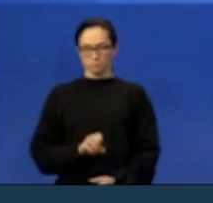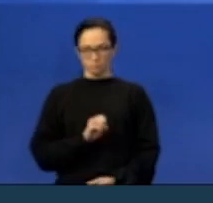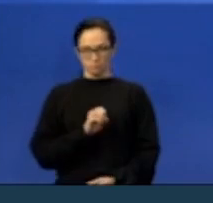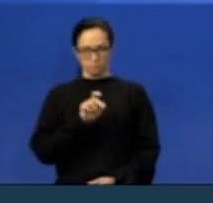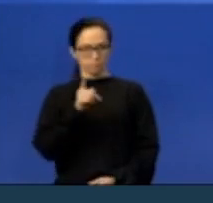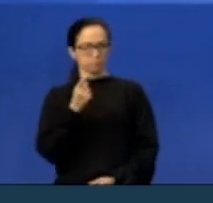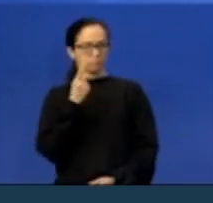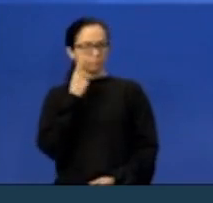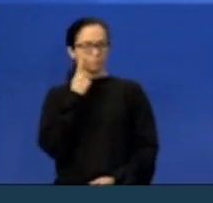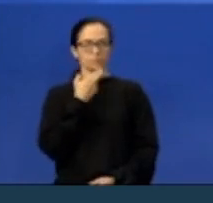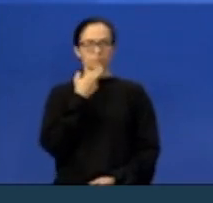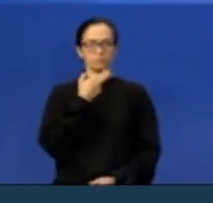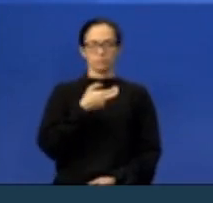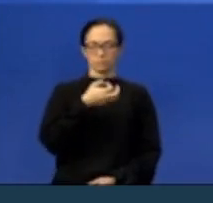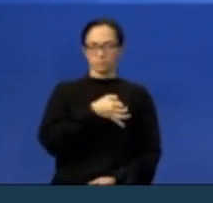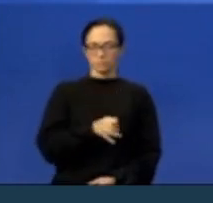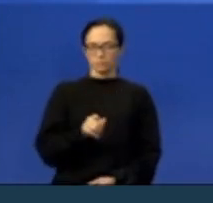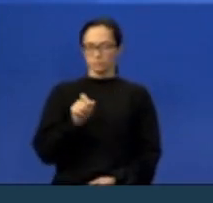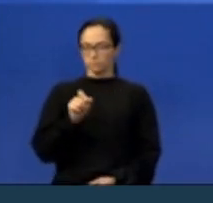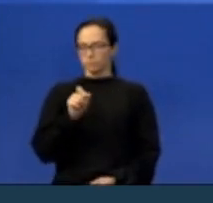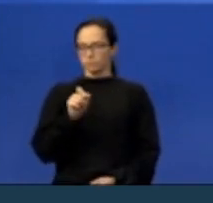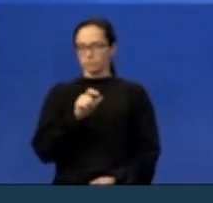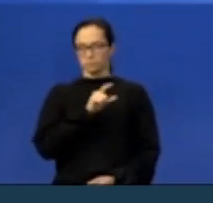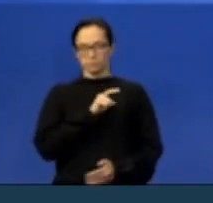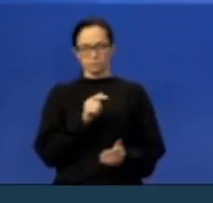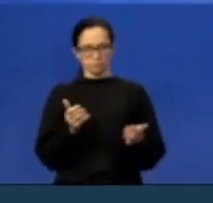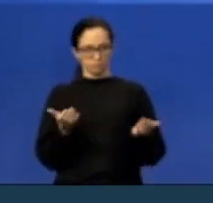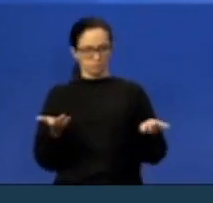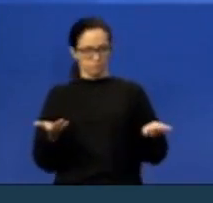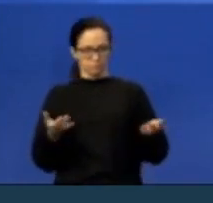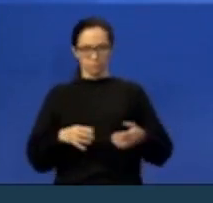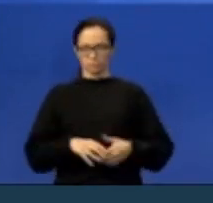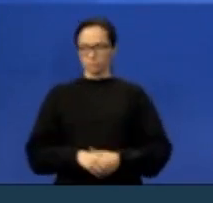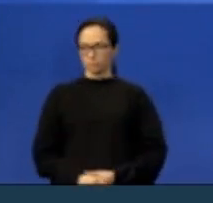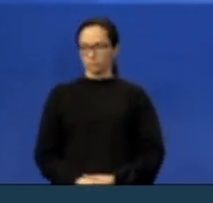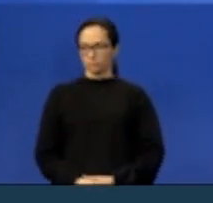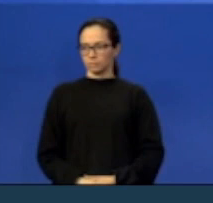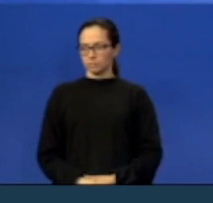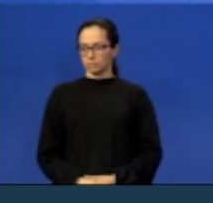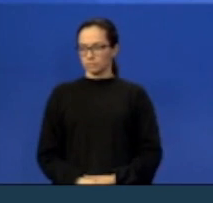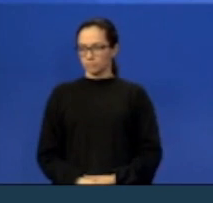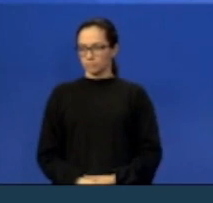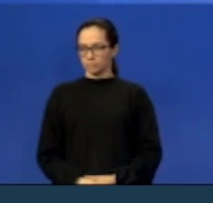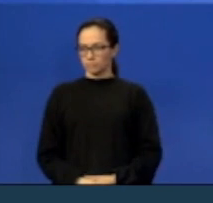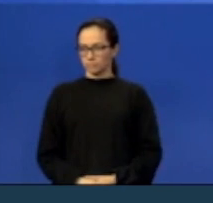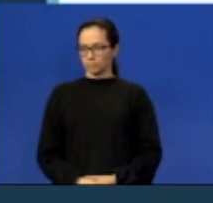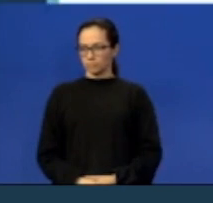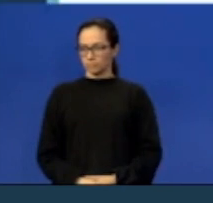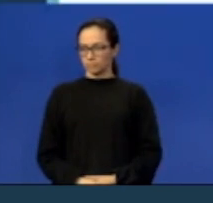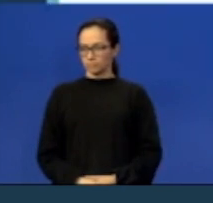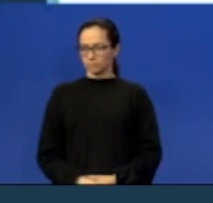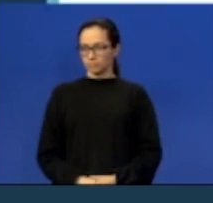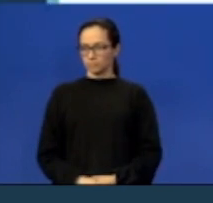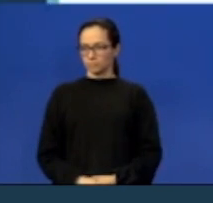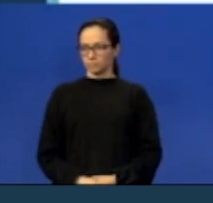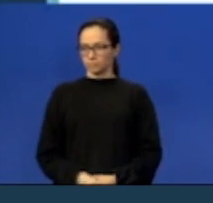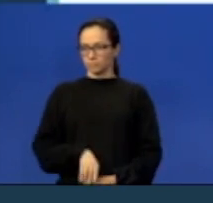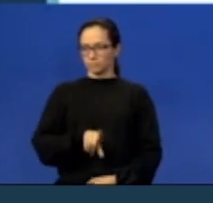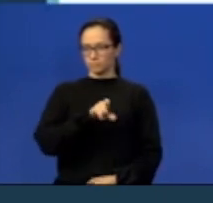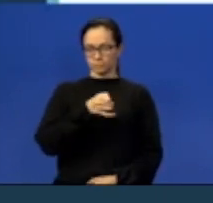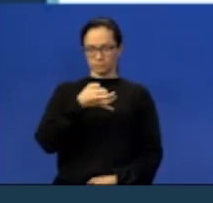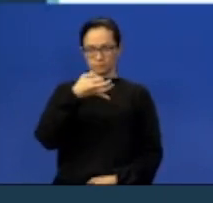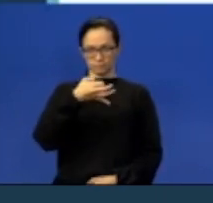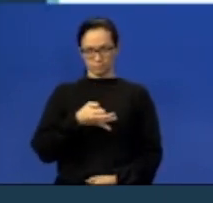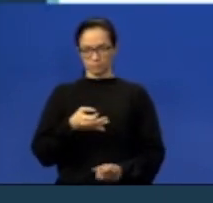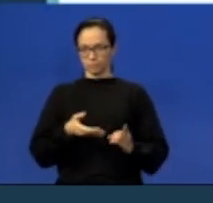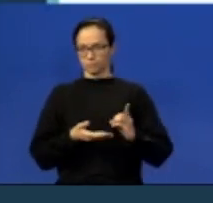Agora nós vamos retomar a nossa interatividade e eu vou passar para vocês a resposta correta. Então, em relação às